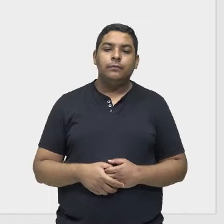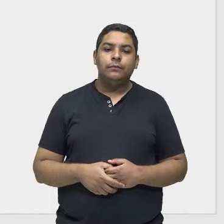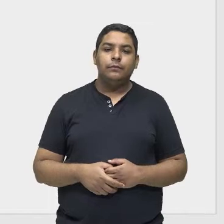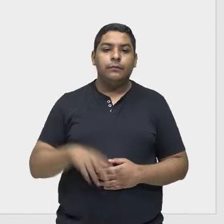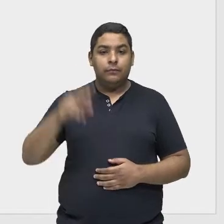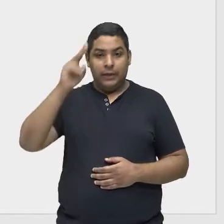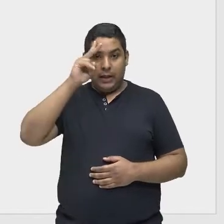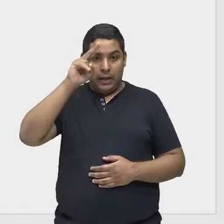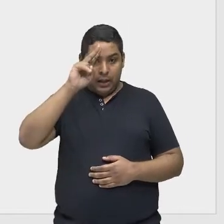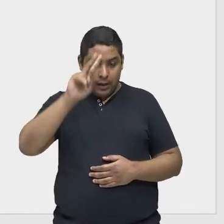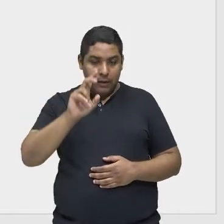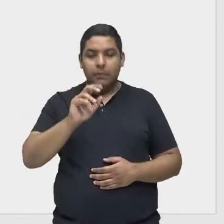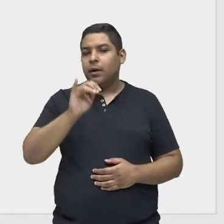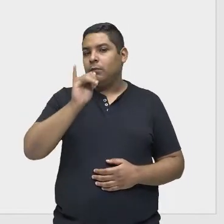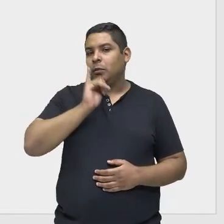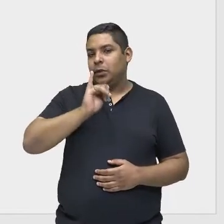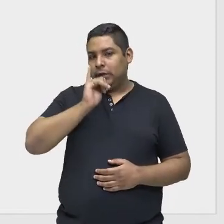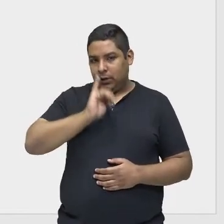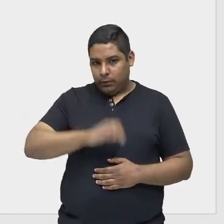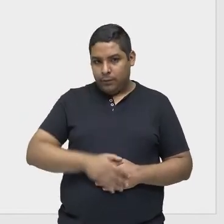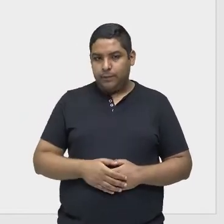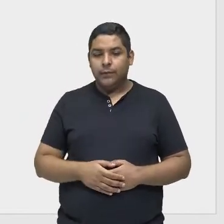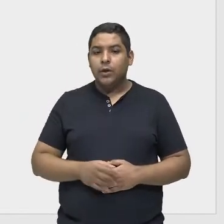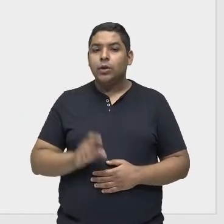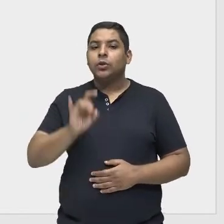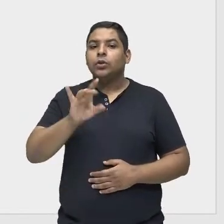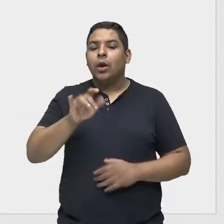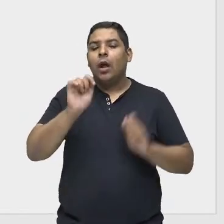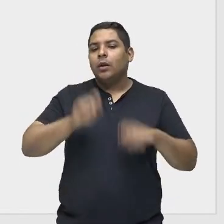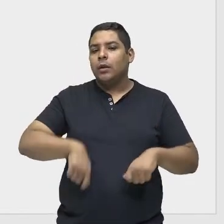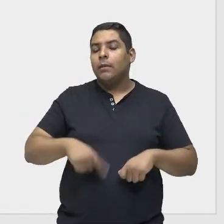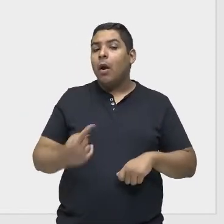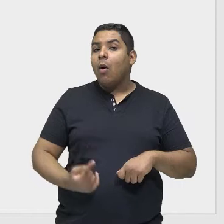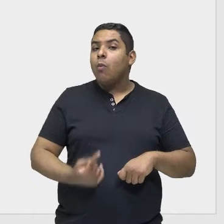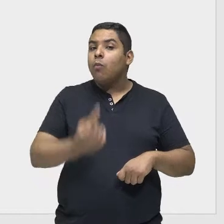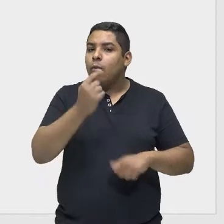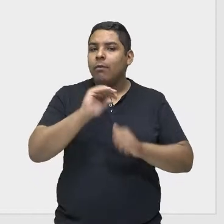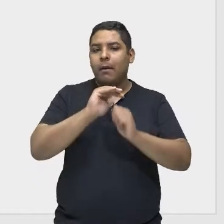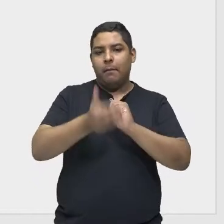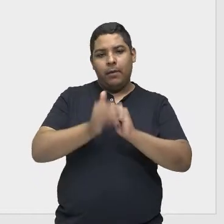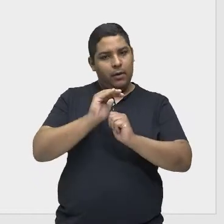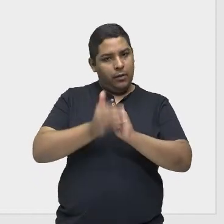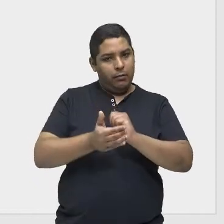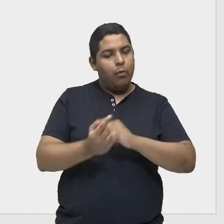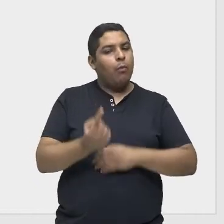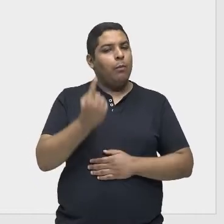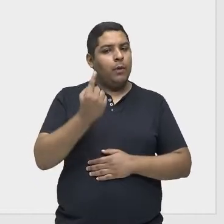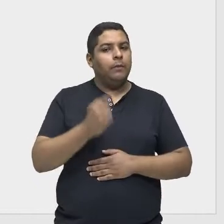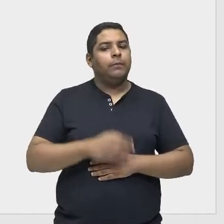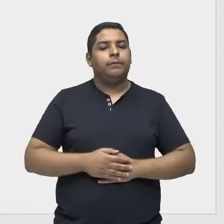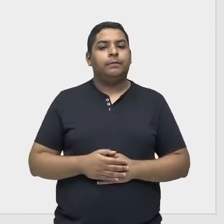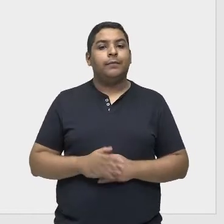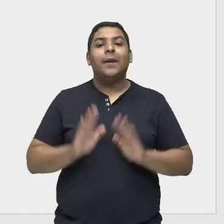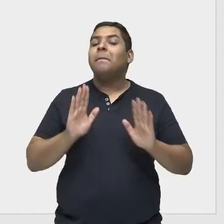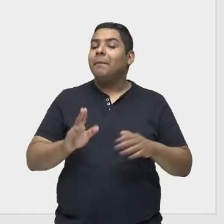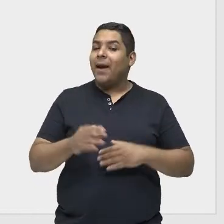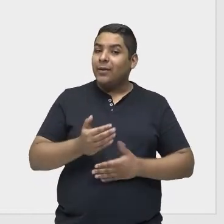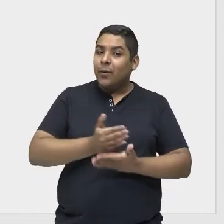os peões só podem andar uma casa na vertical. Mas no início do jogo, eles podem andar